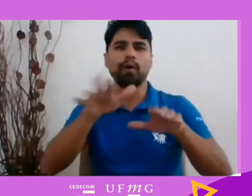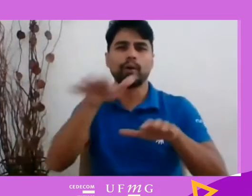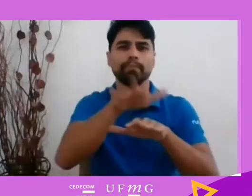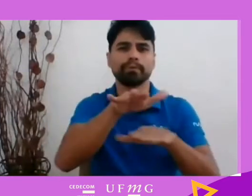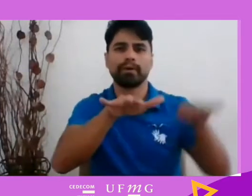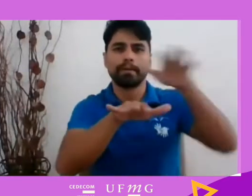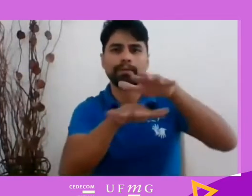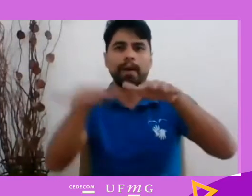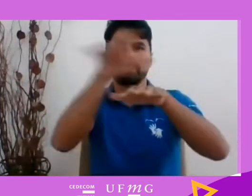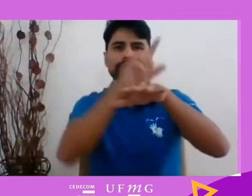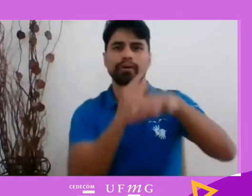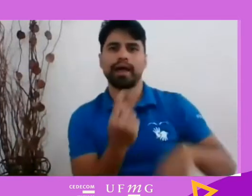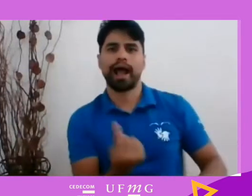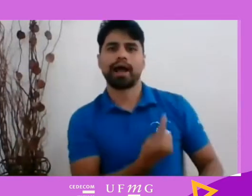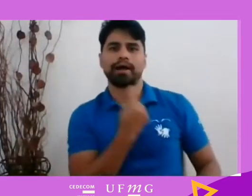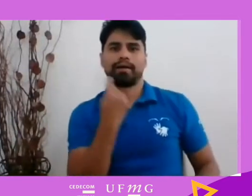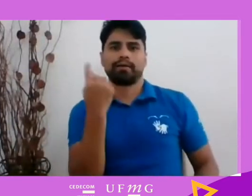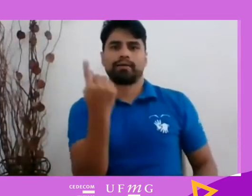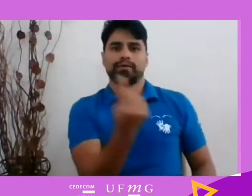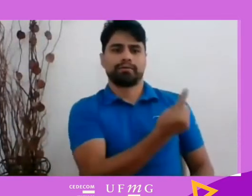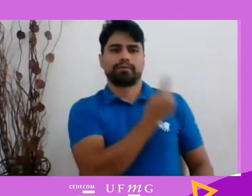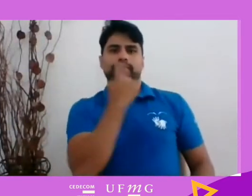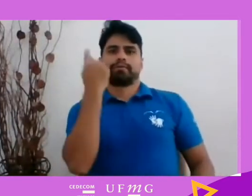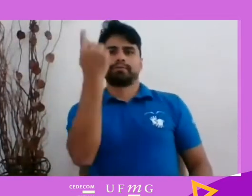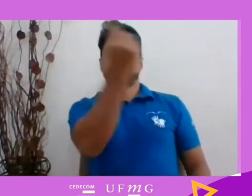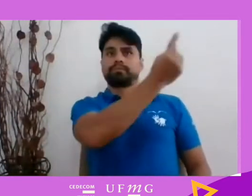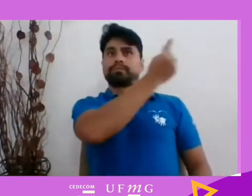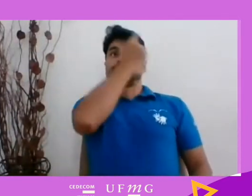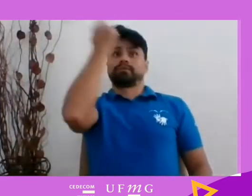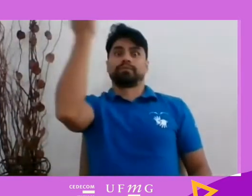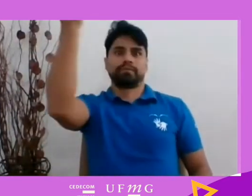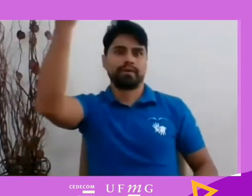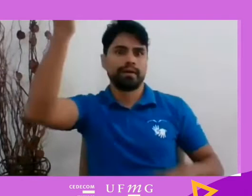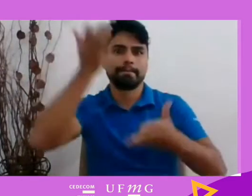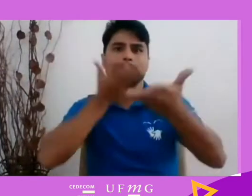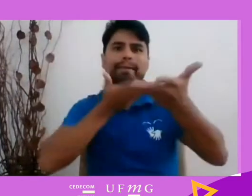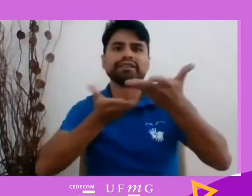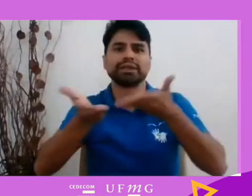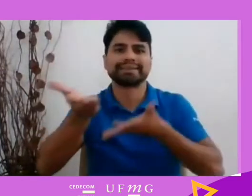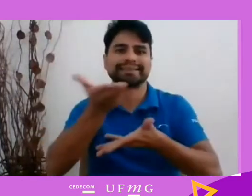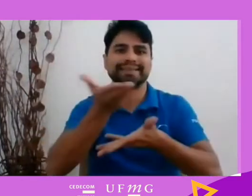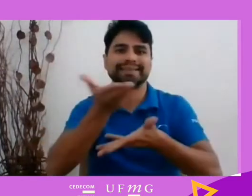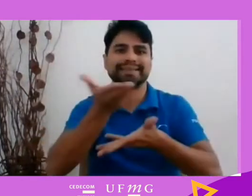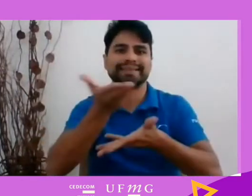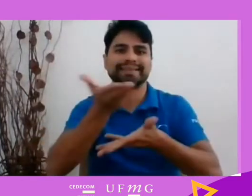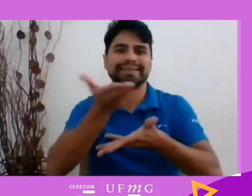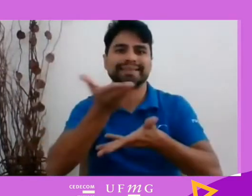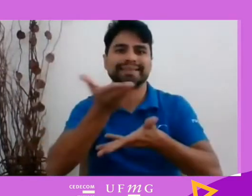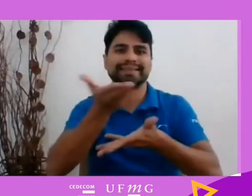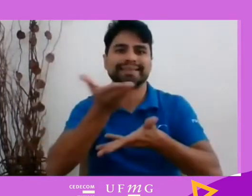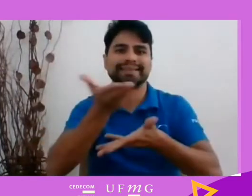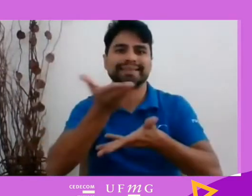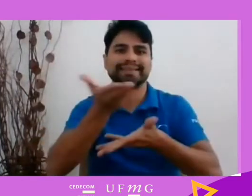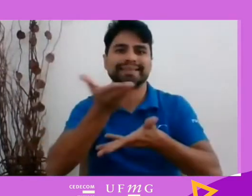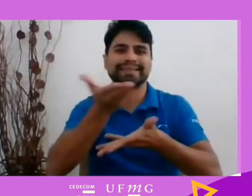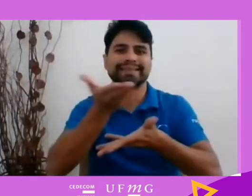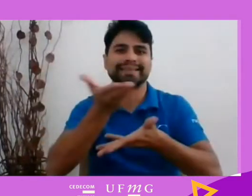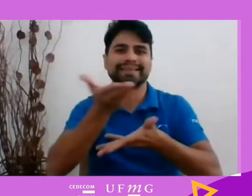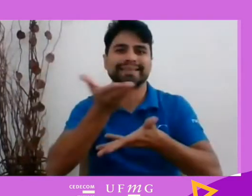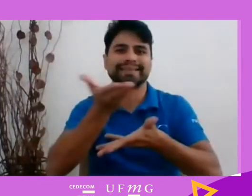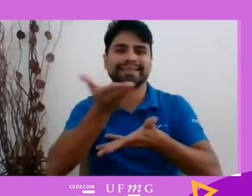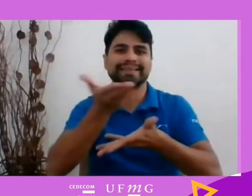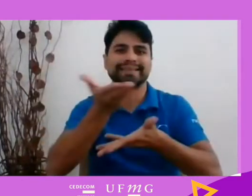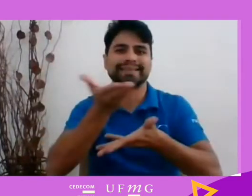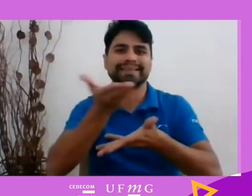um de nós somos atravessados por isso cotidianamente. Por isso que a alfabetização transmídia é tão importante, porque às vezes a gente participa